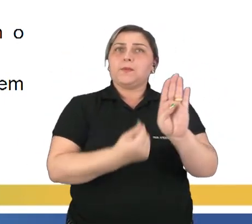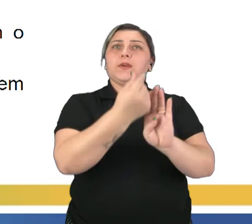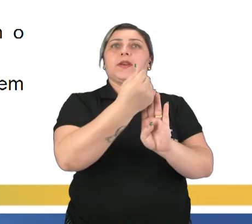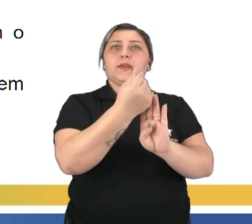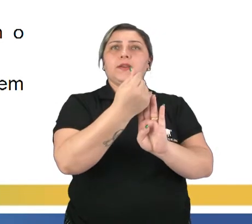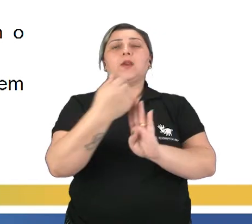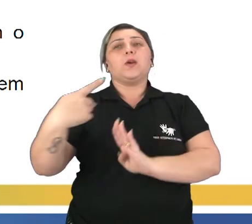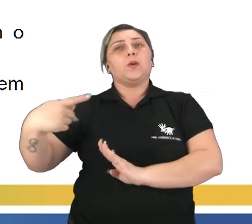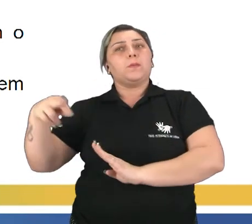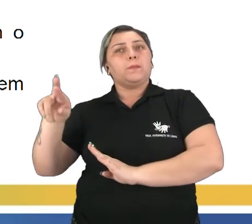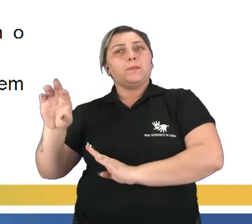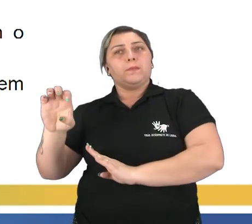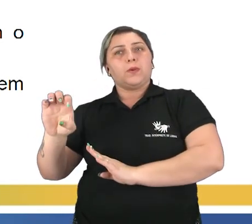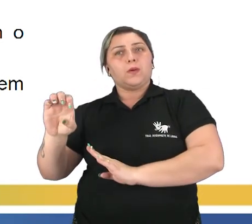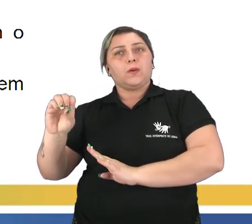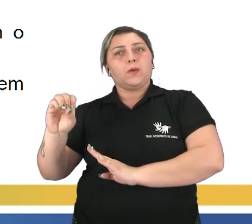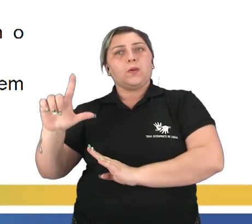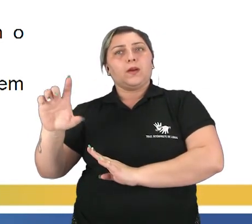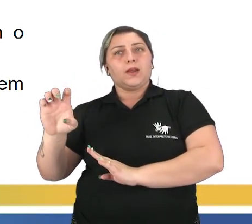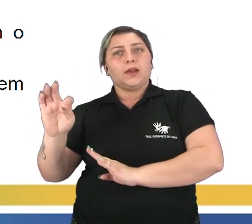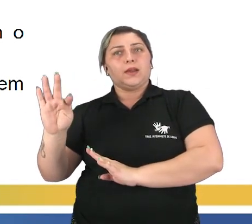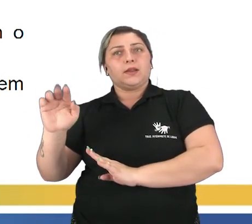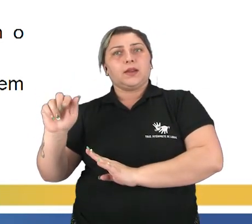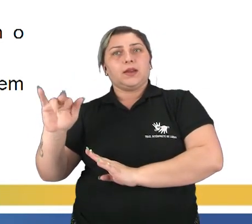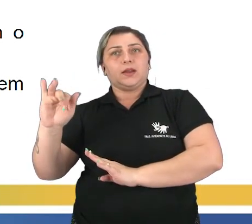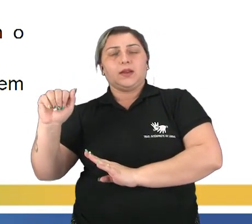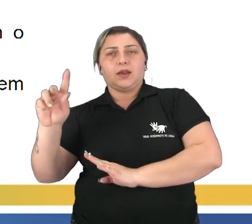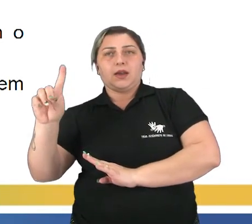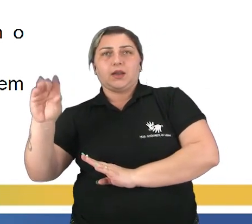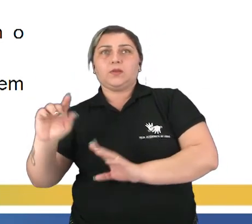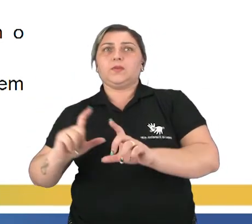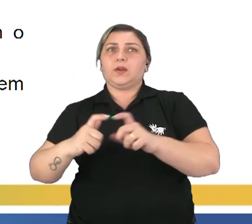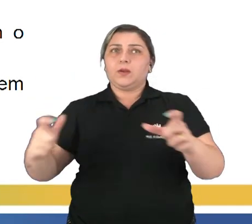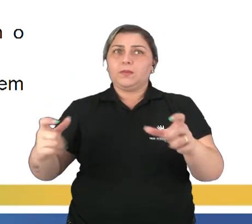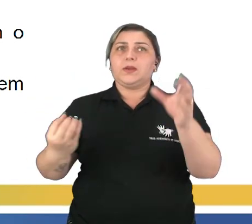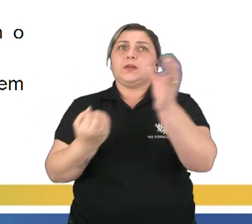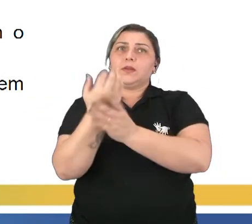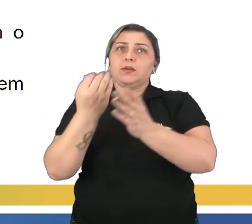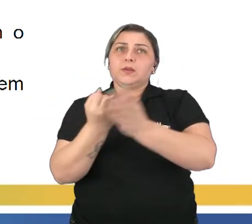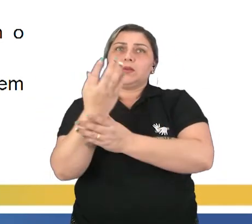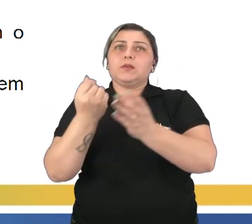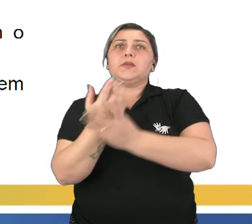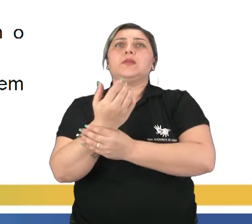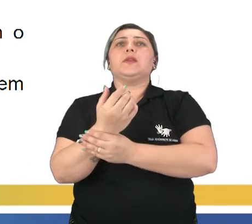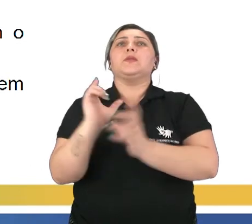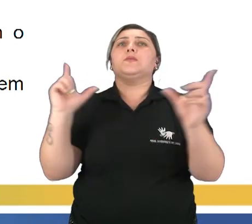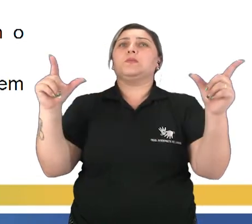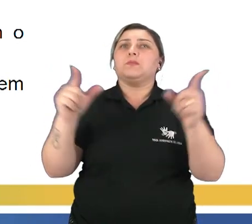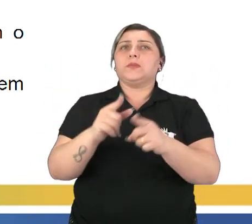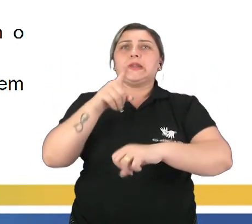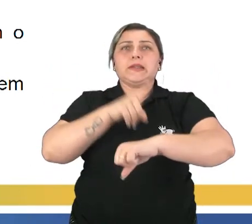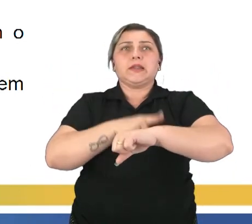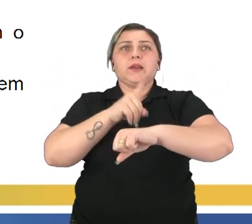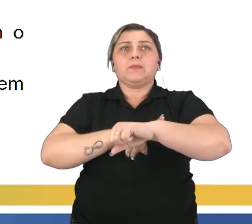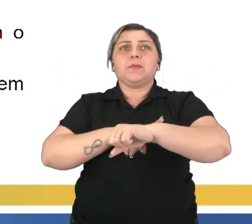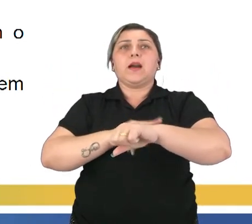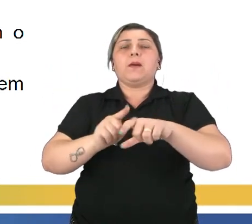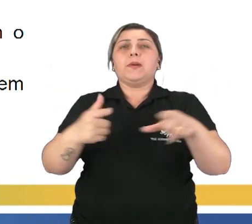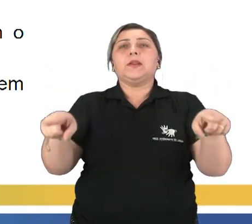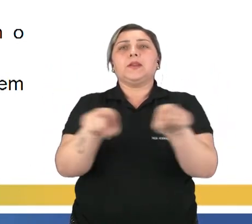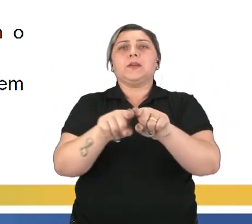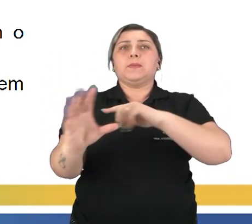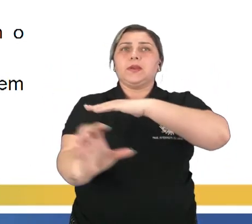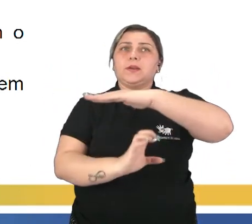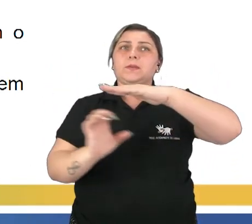seria a burguesia e o proletariado, que a gente já explicou o que são, aumento da produção em massa e em curto espaço de tempo, aumentando também